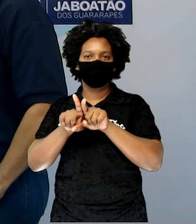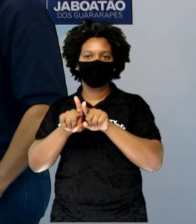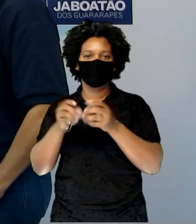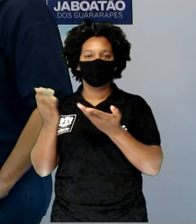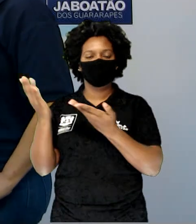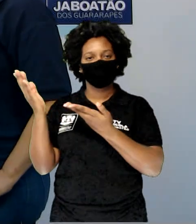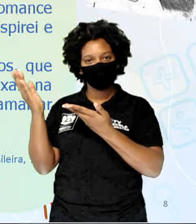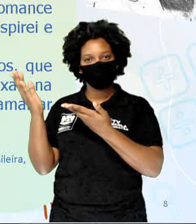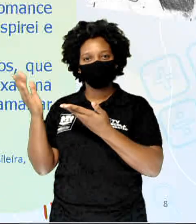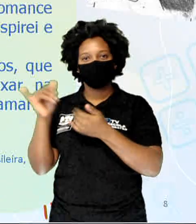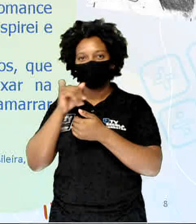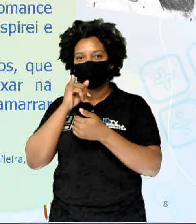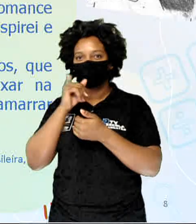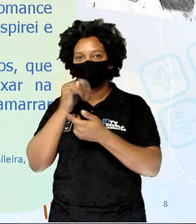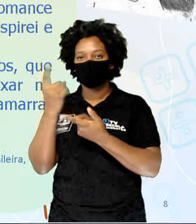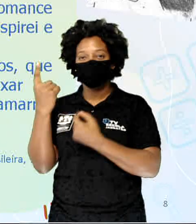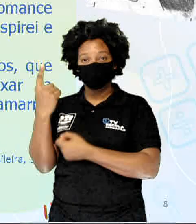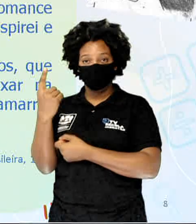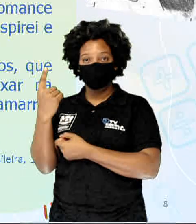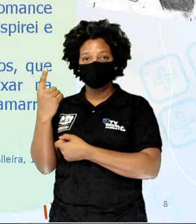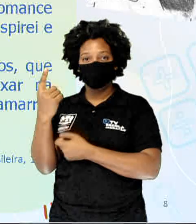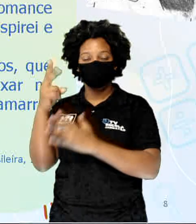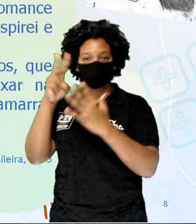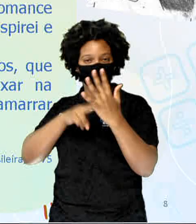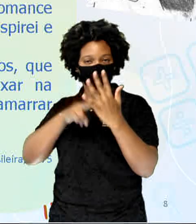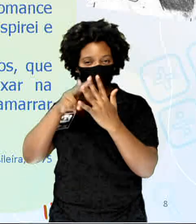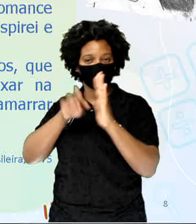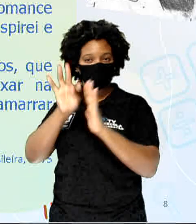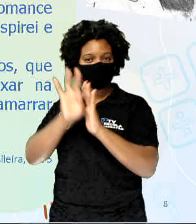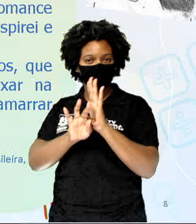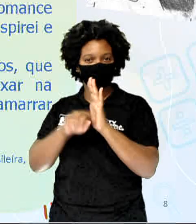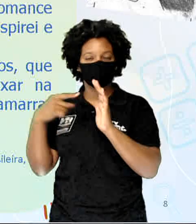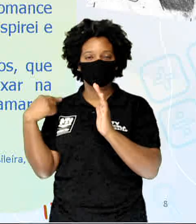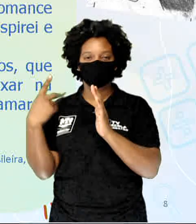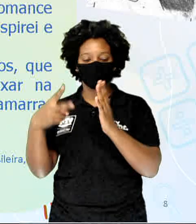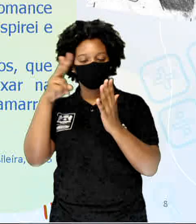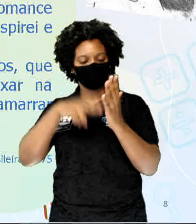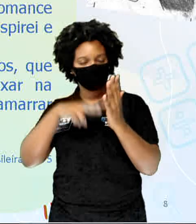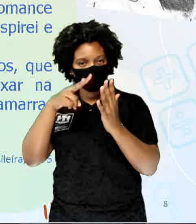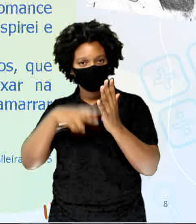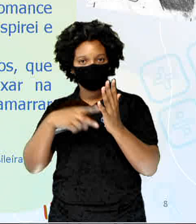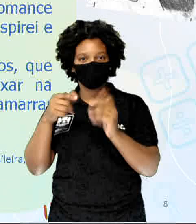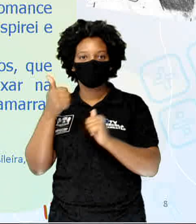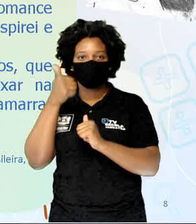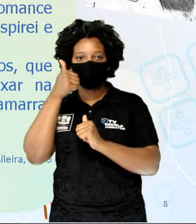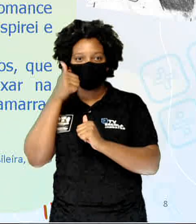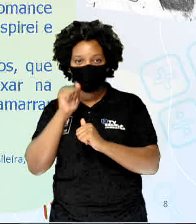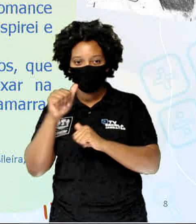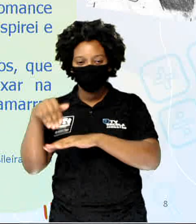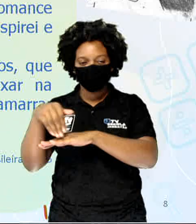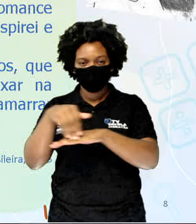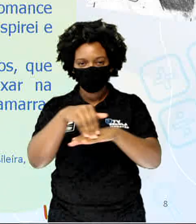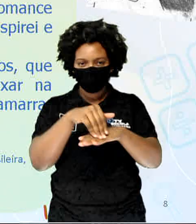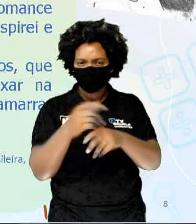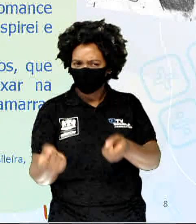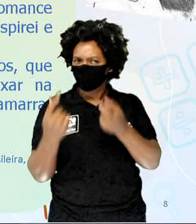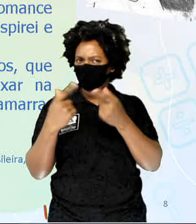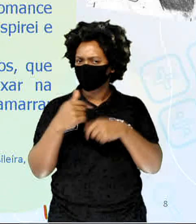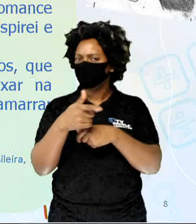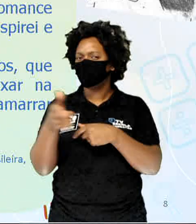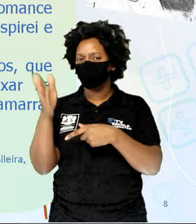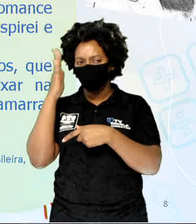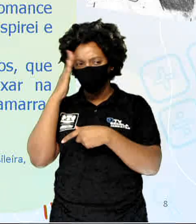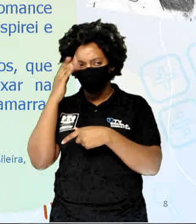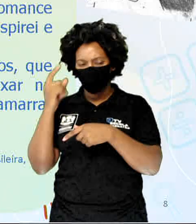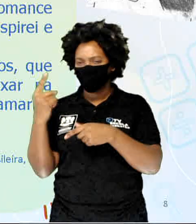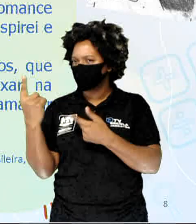Aqui, gente, é um exemplo 1 do texto lido. Nós lemos A Estranha Passageira, né, um trechozinho. O senhor sabe, é a primeira